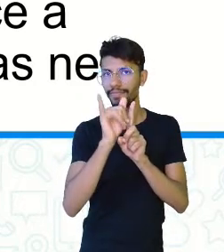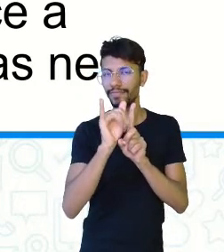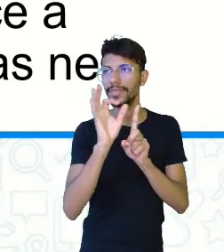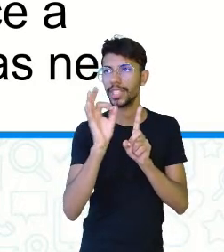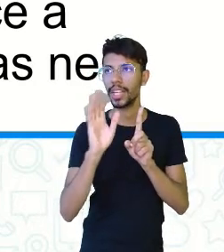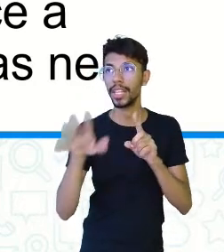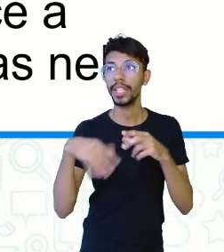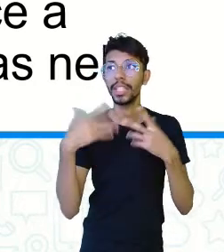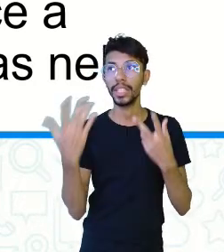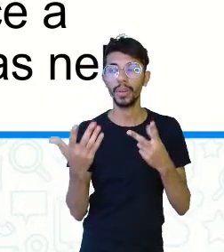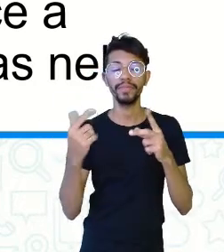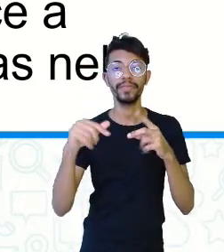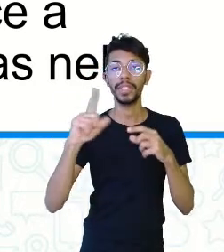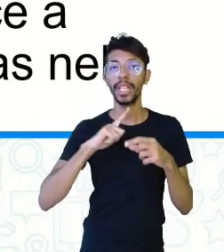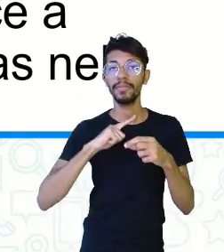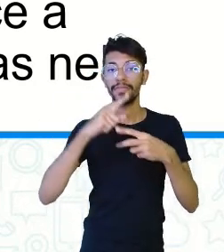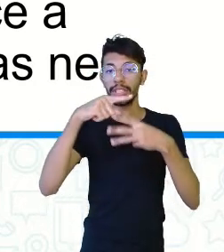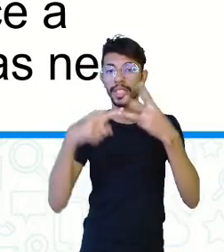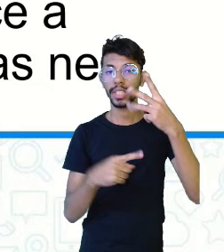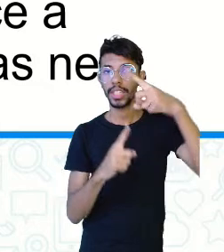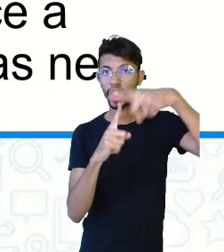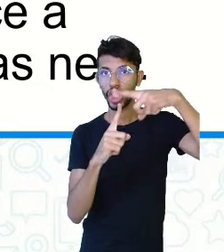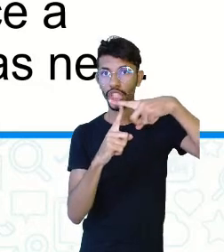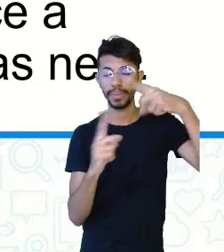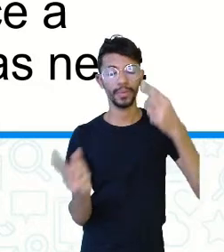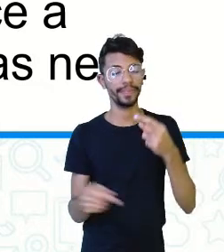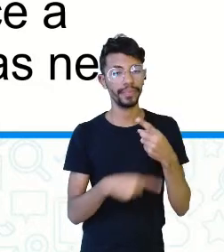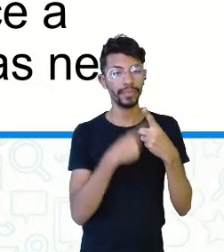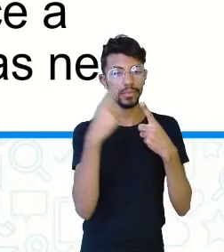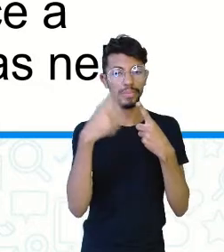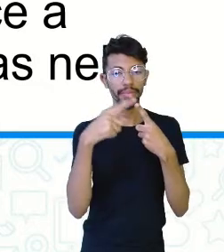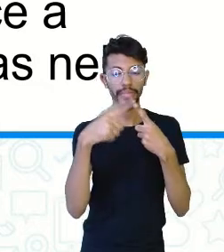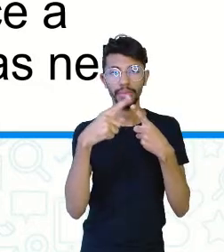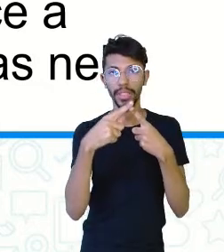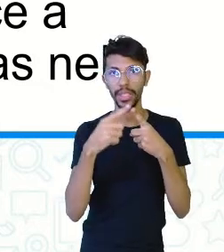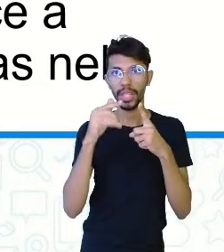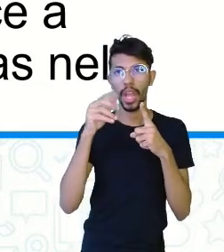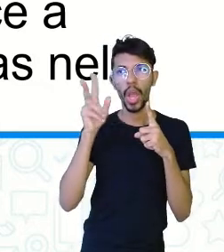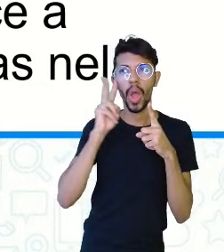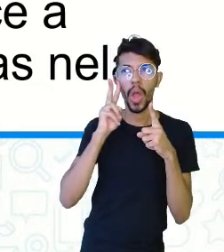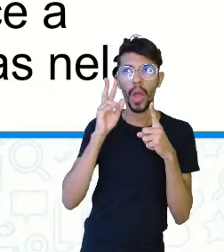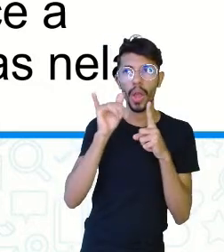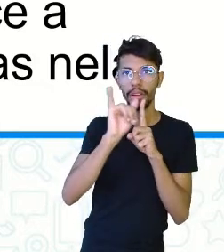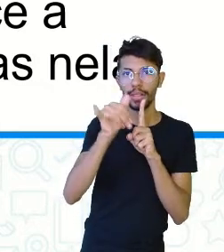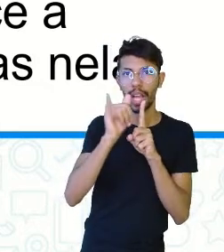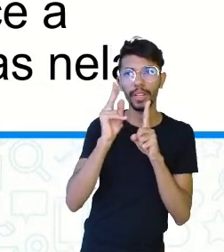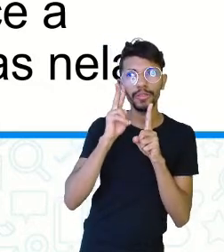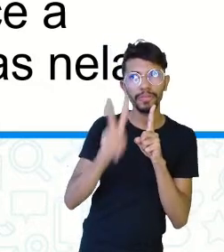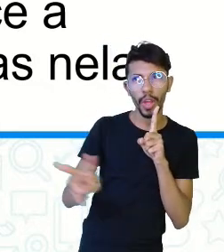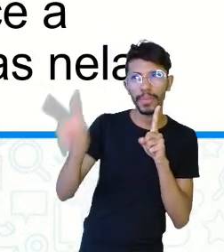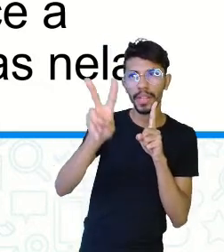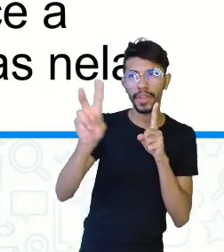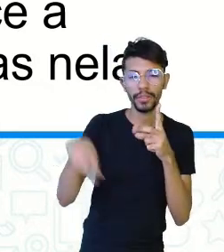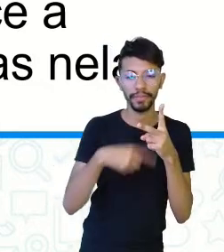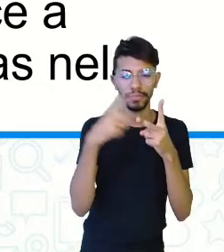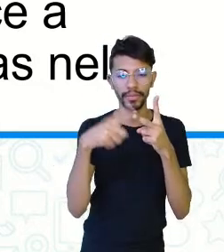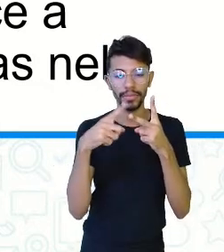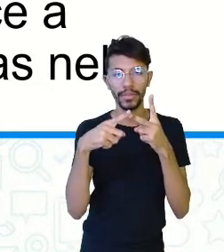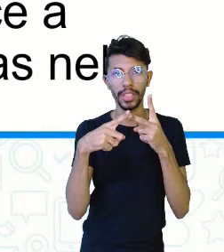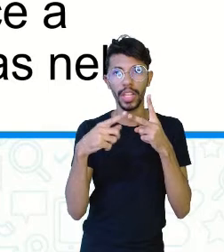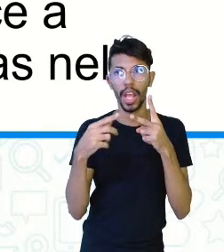de narrador. O narrador observador, o narrador personagem e o